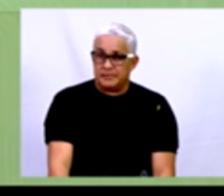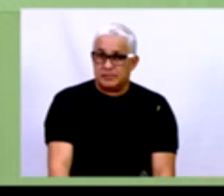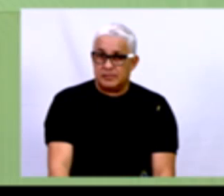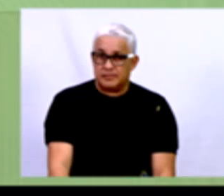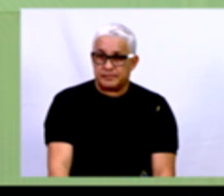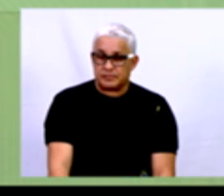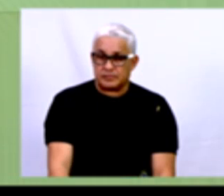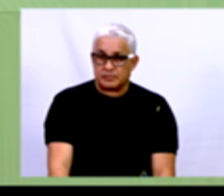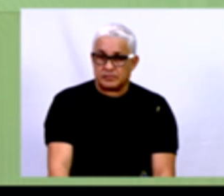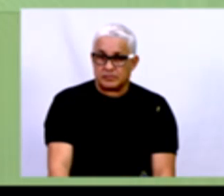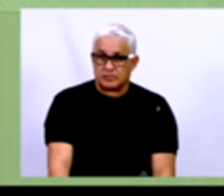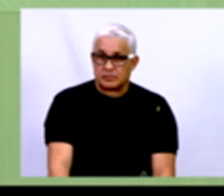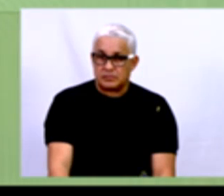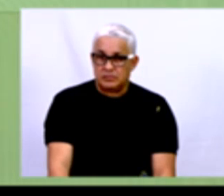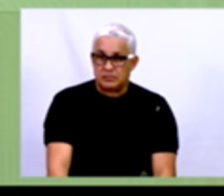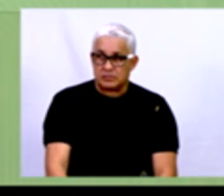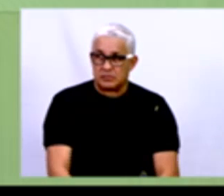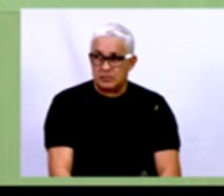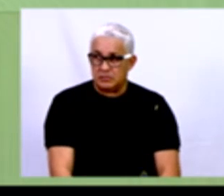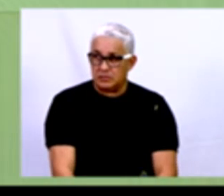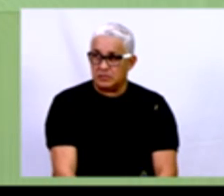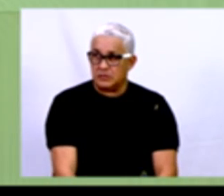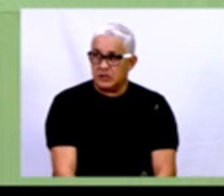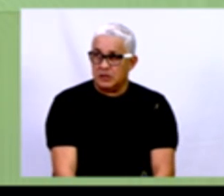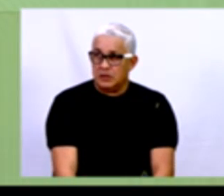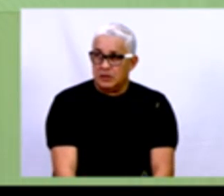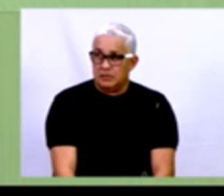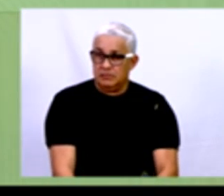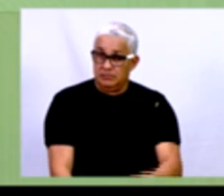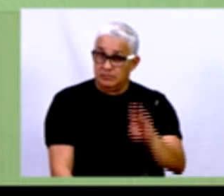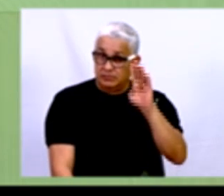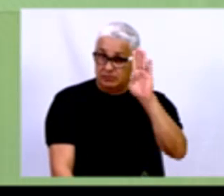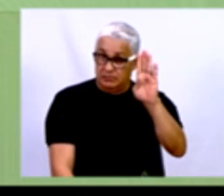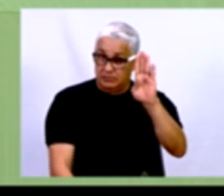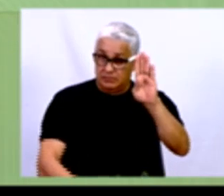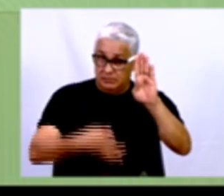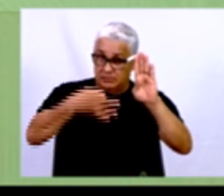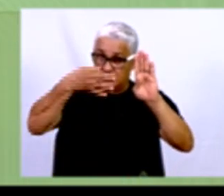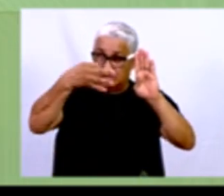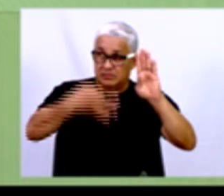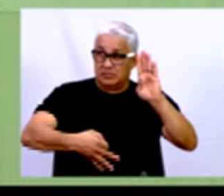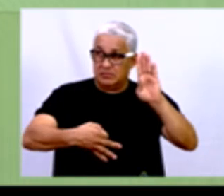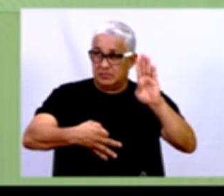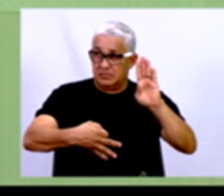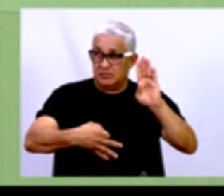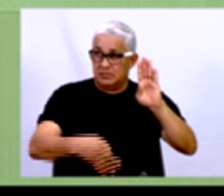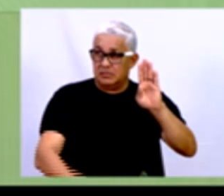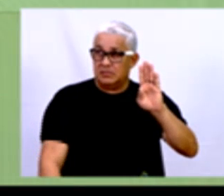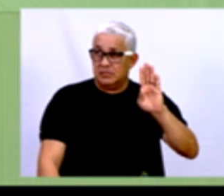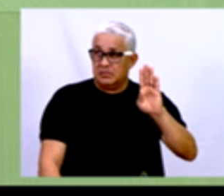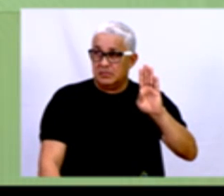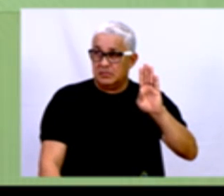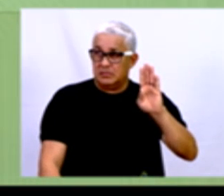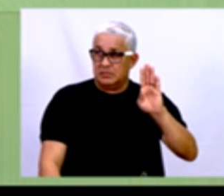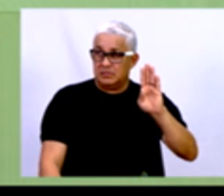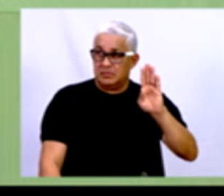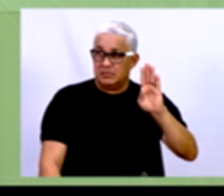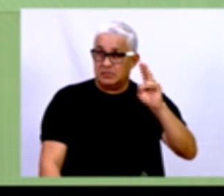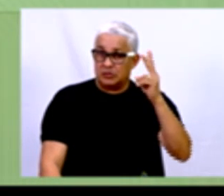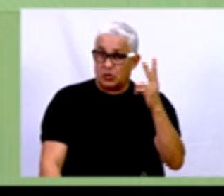resposta, a nossa afirmação correta? Seria a alternativa B, que diz que